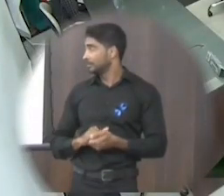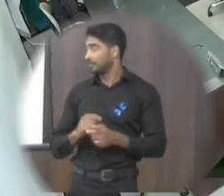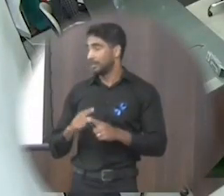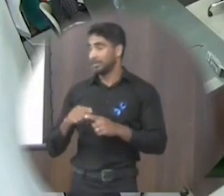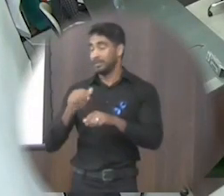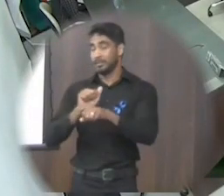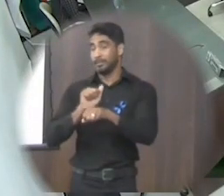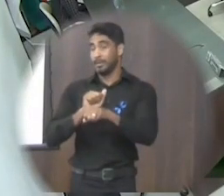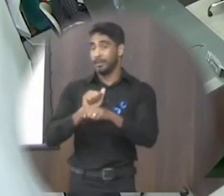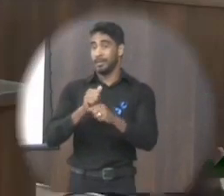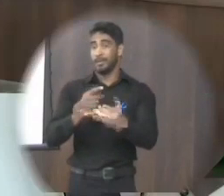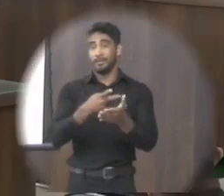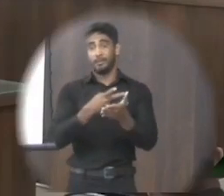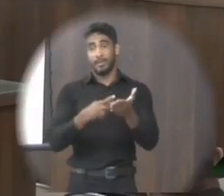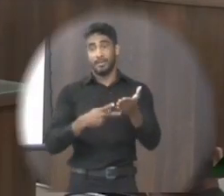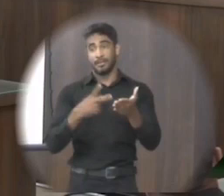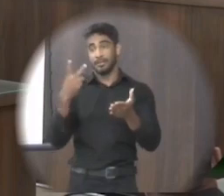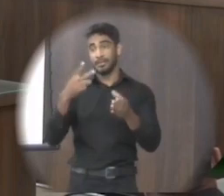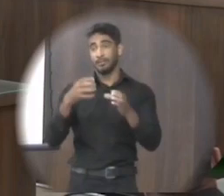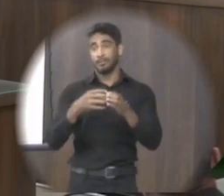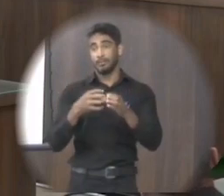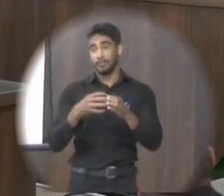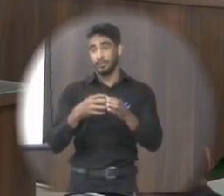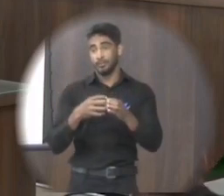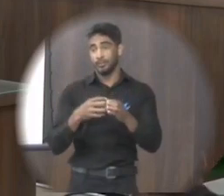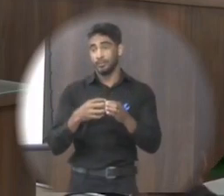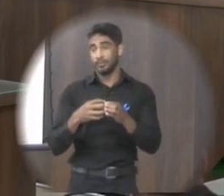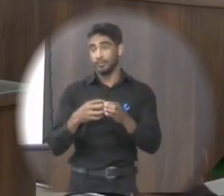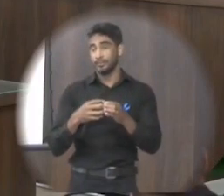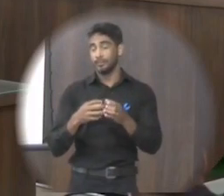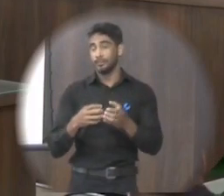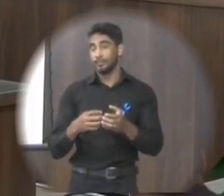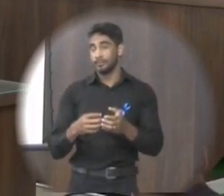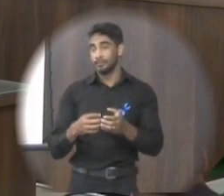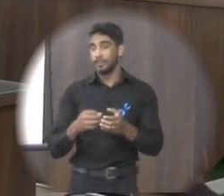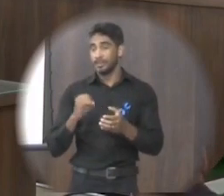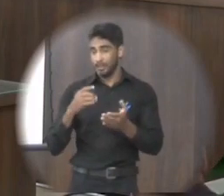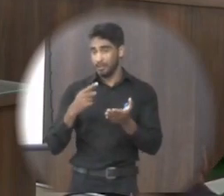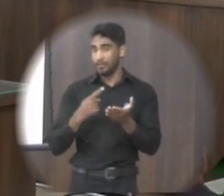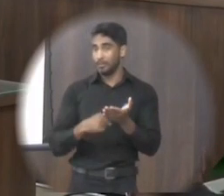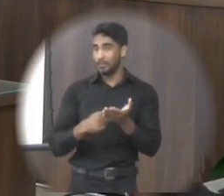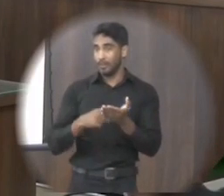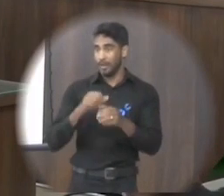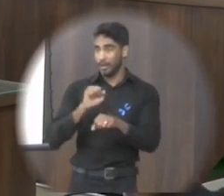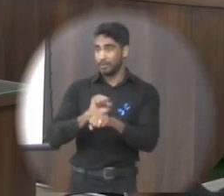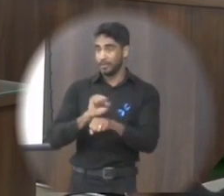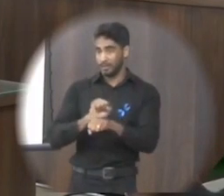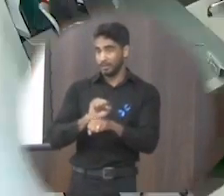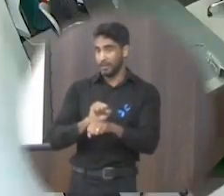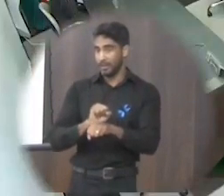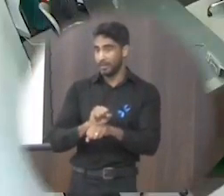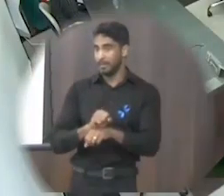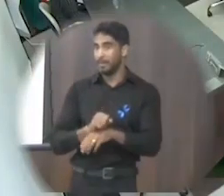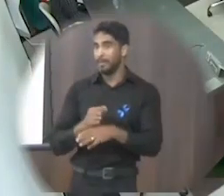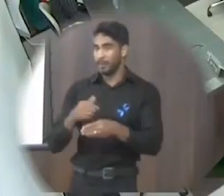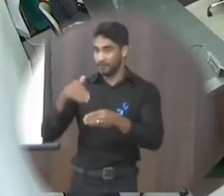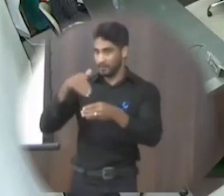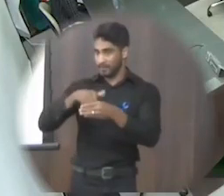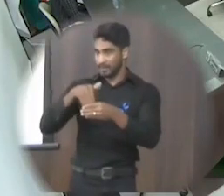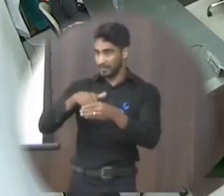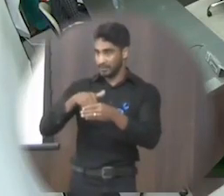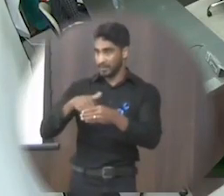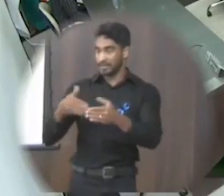do parecer no segundo turno ali, né? Se concordar, nós esperamos, senhor presidente. Então tá, eu vou fazer a votação